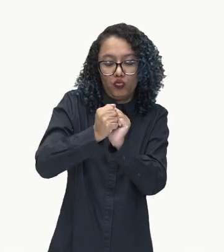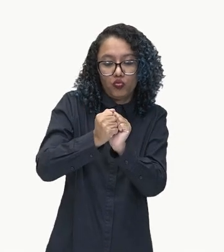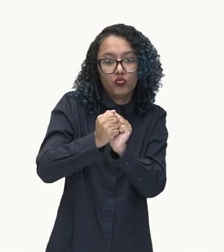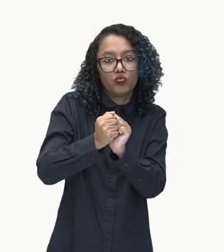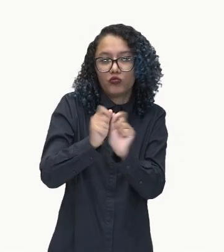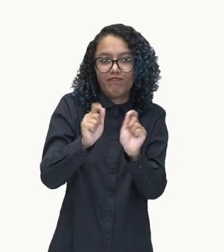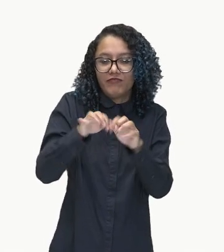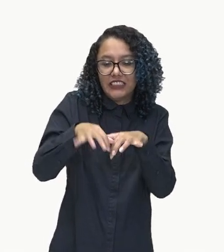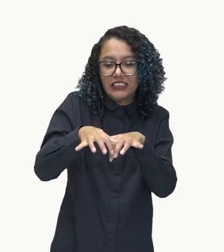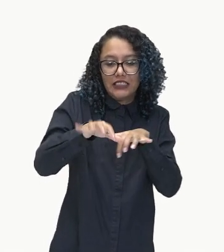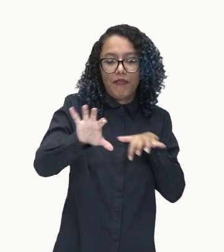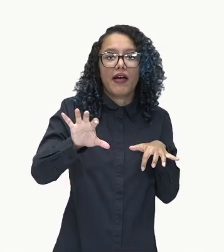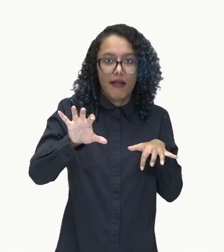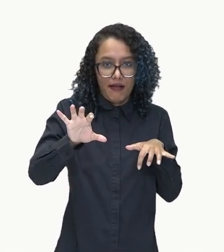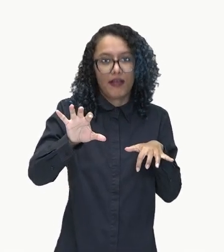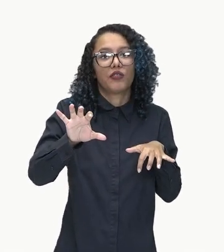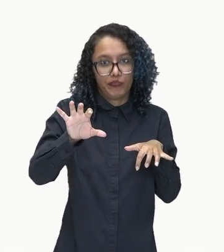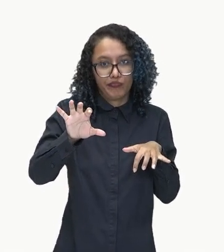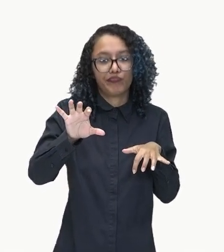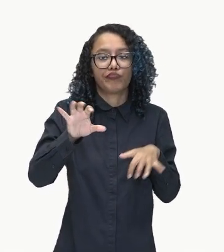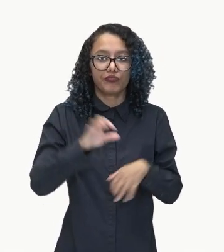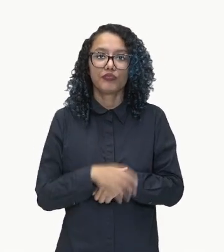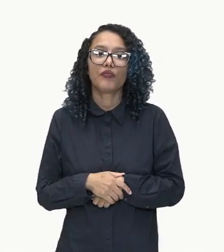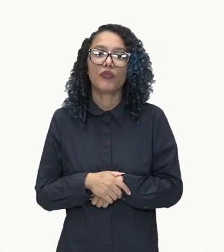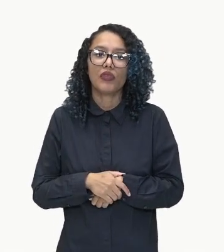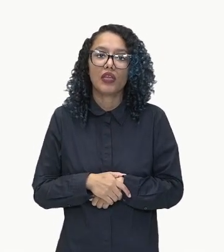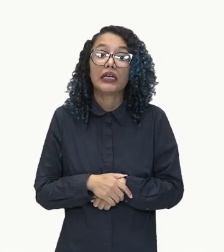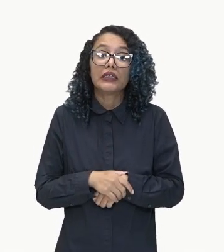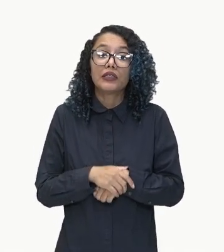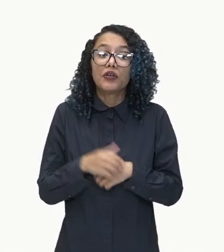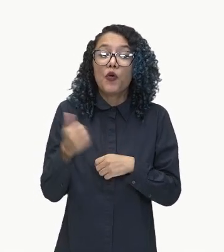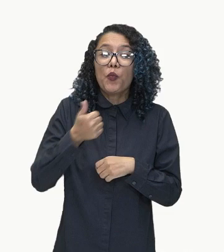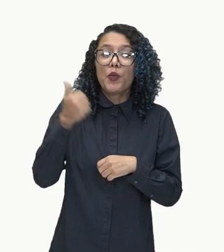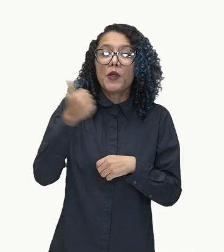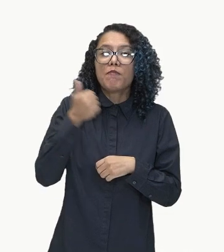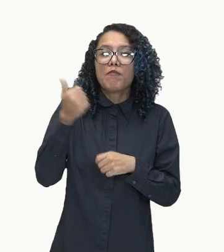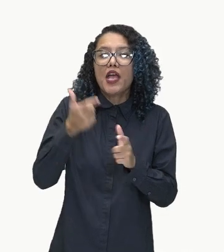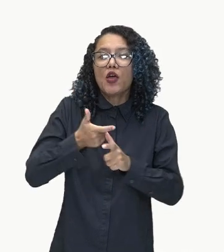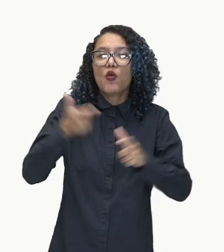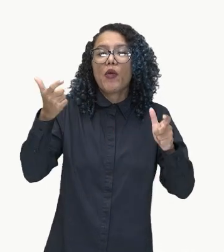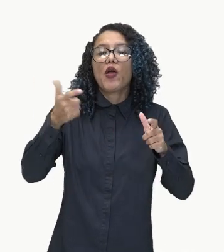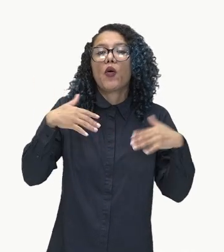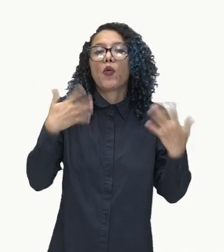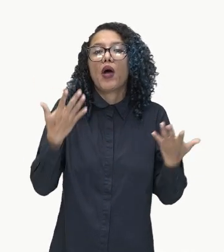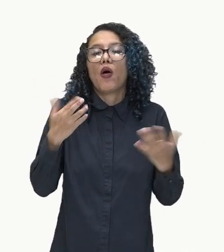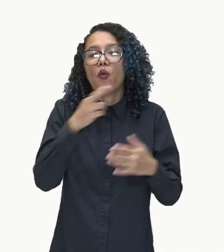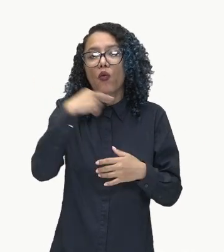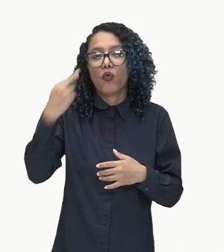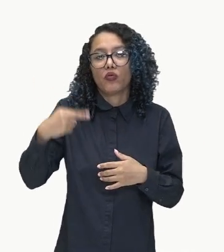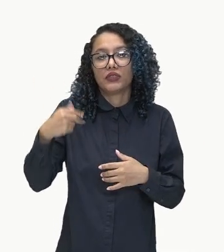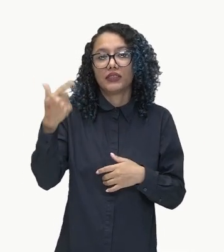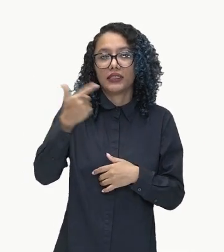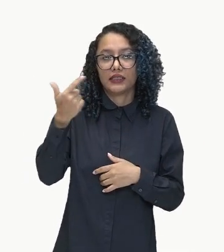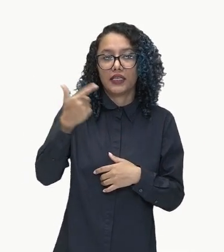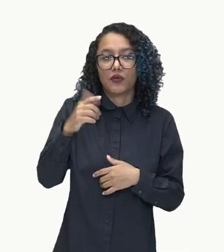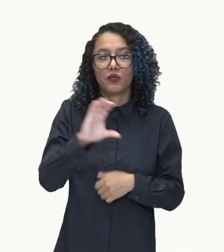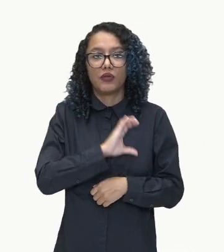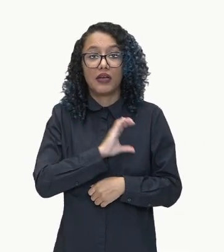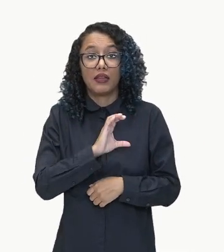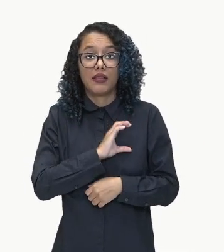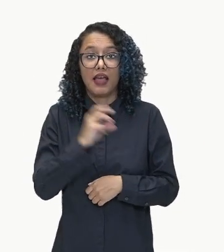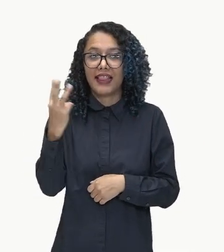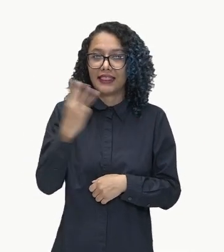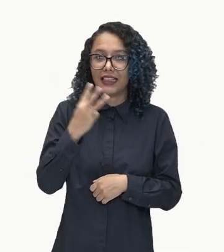territorial, tá? O primeiro vai ser ali a Rússia, né, seguido do Canadá, e aí teremos também